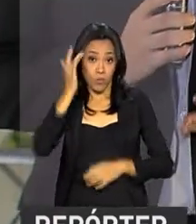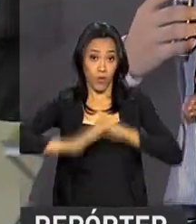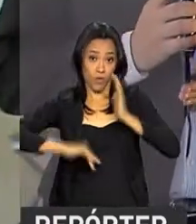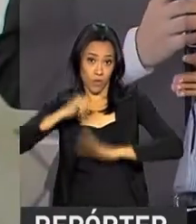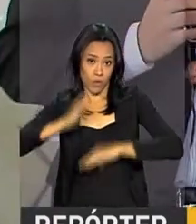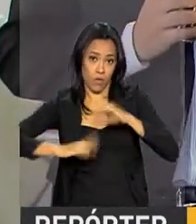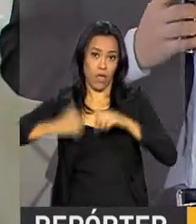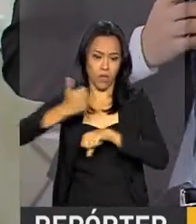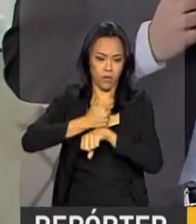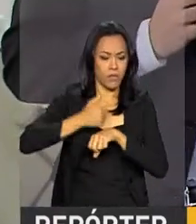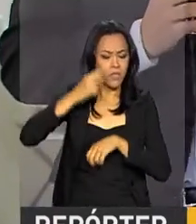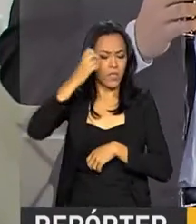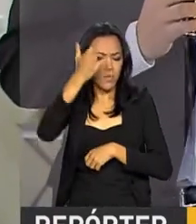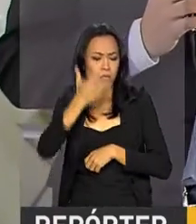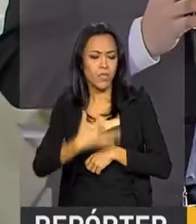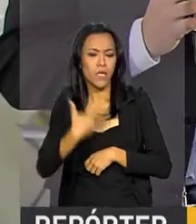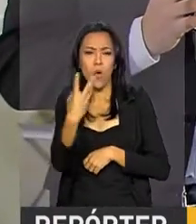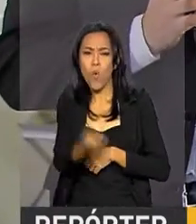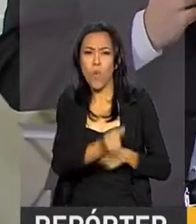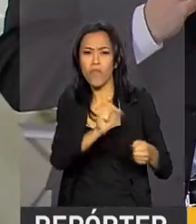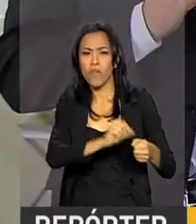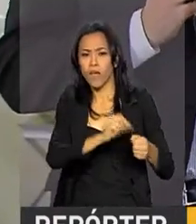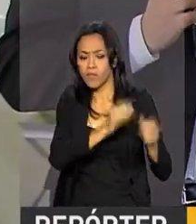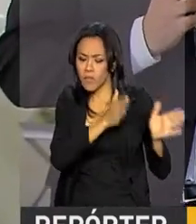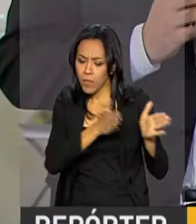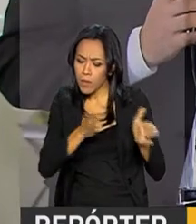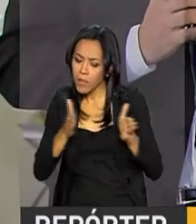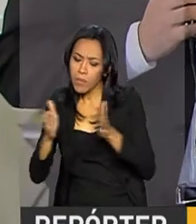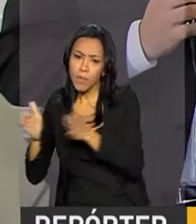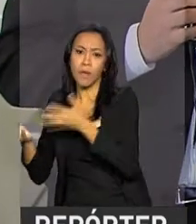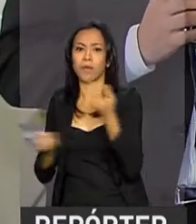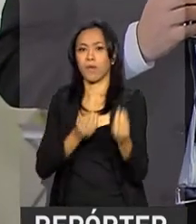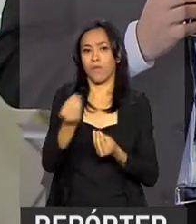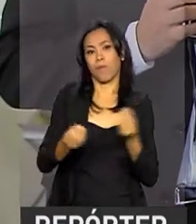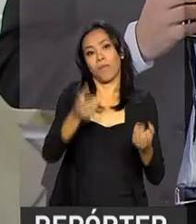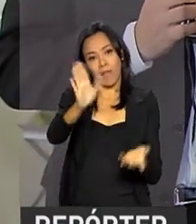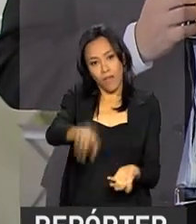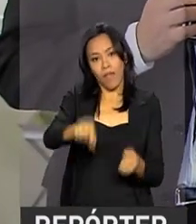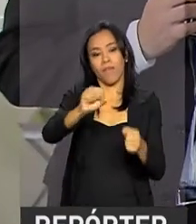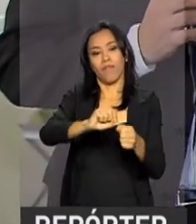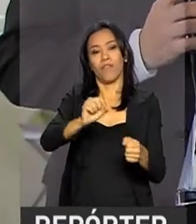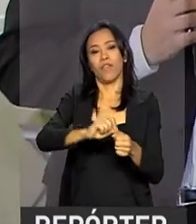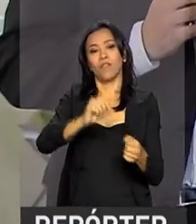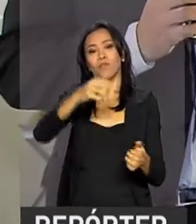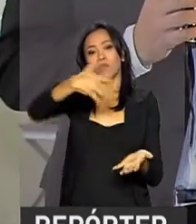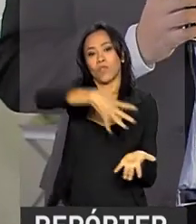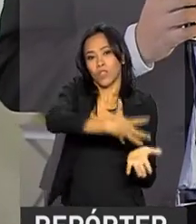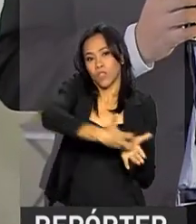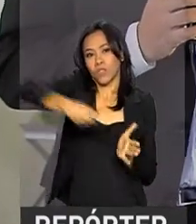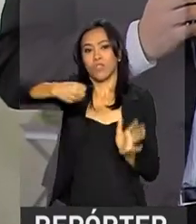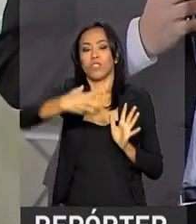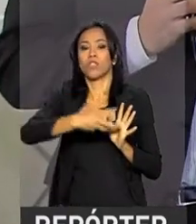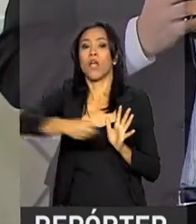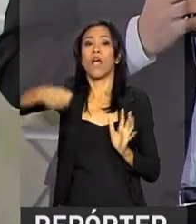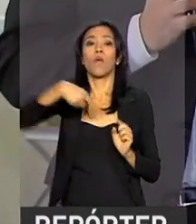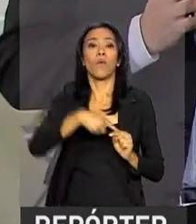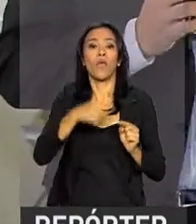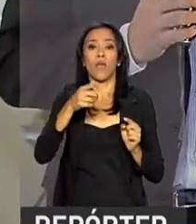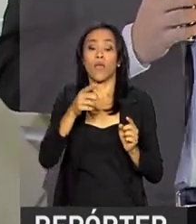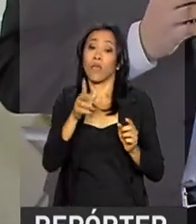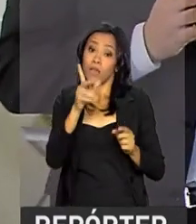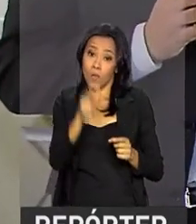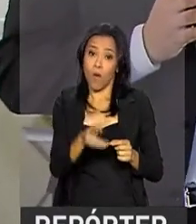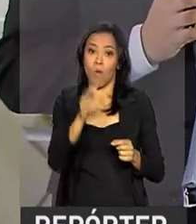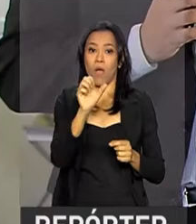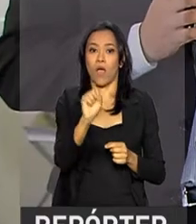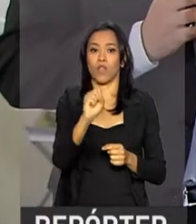pesquisadores explicam o processo de produção do biodiesel que é feito a partir do óleo extraído de grãos como a soja